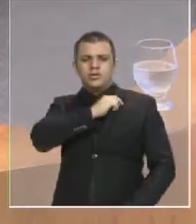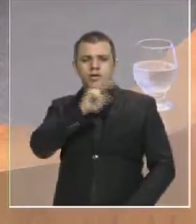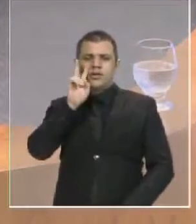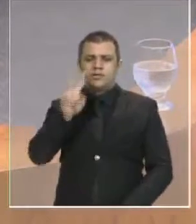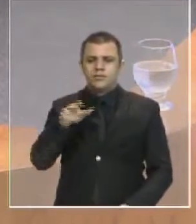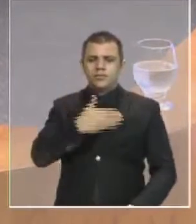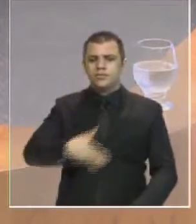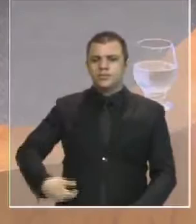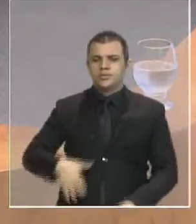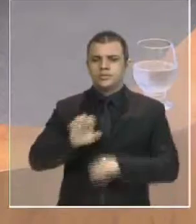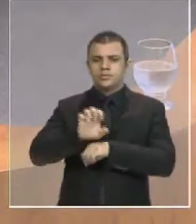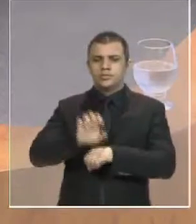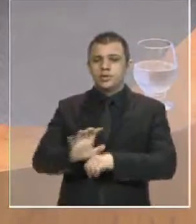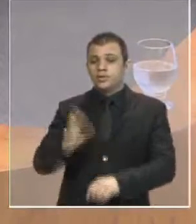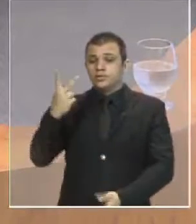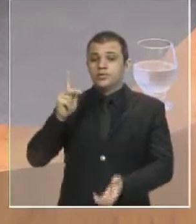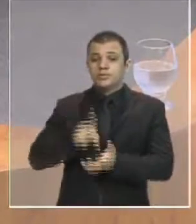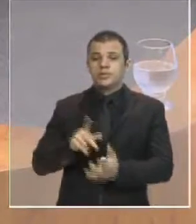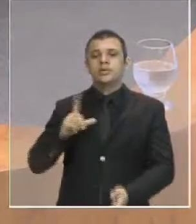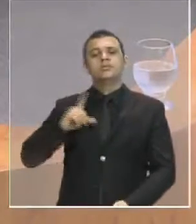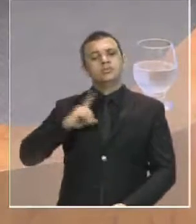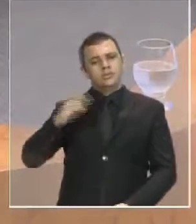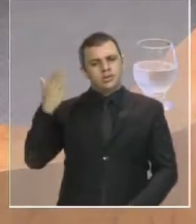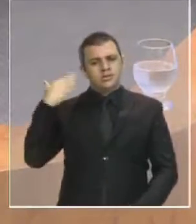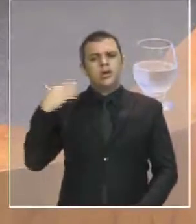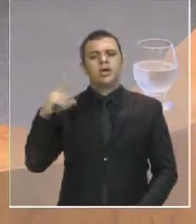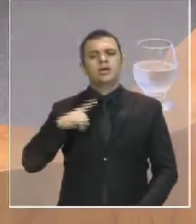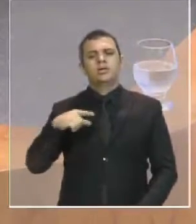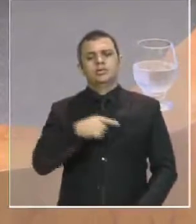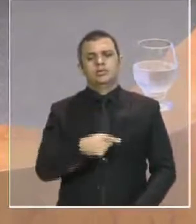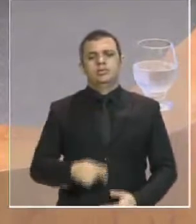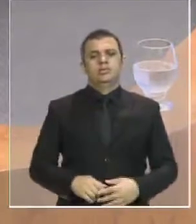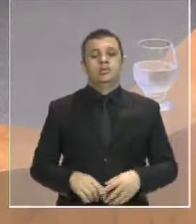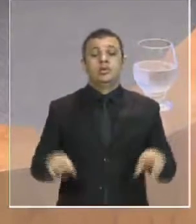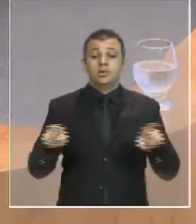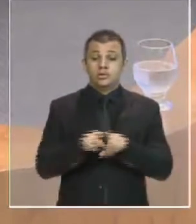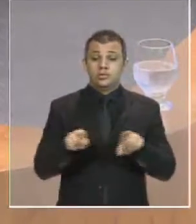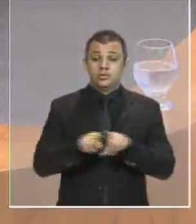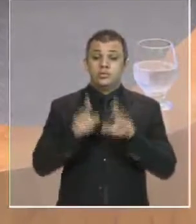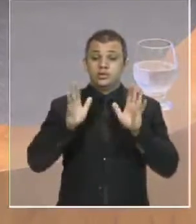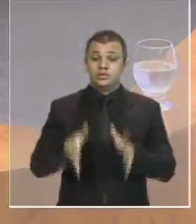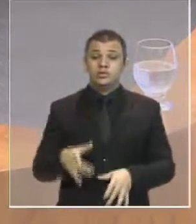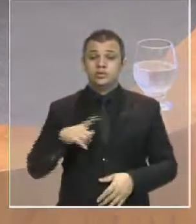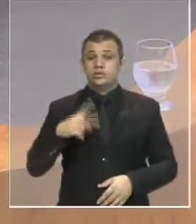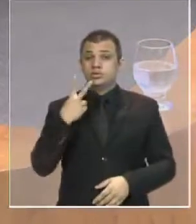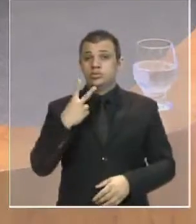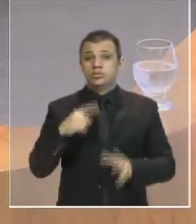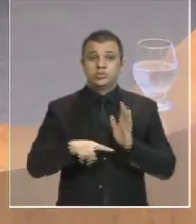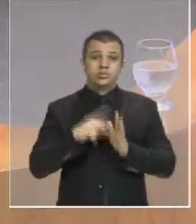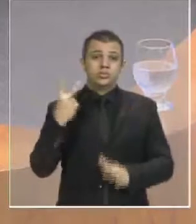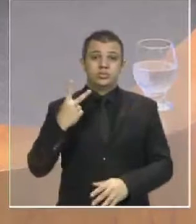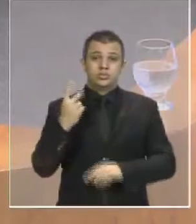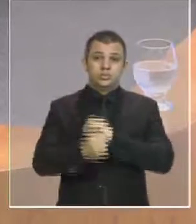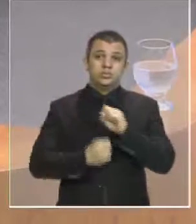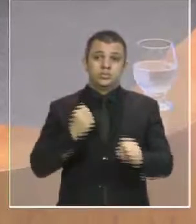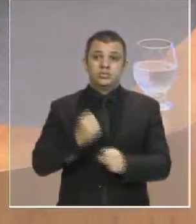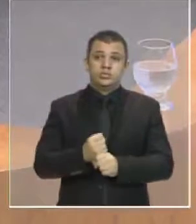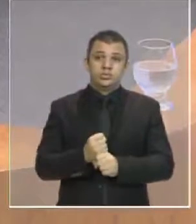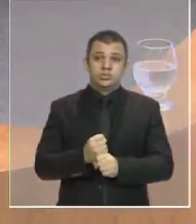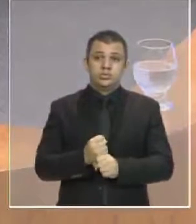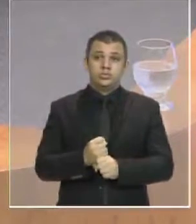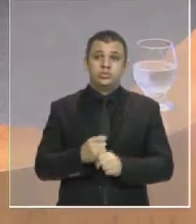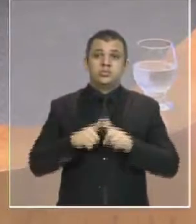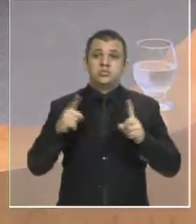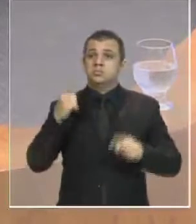acontecesse em Timon, teve diversas. Inclusive, já o dei 2 vezes esse ano, e que nós não tivemos